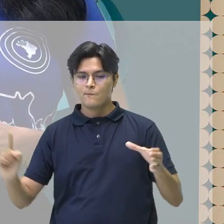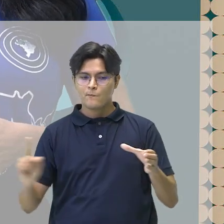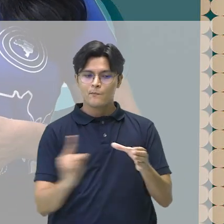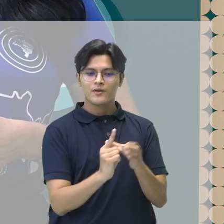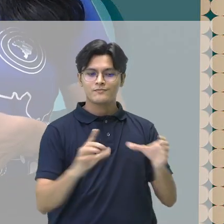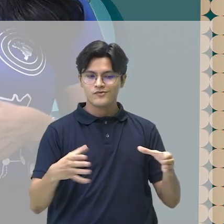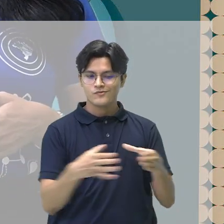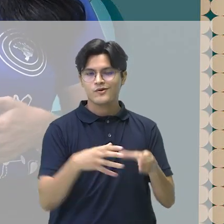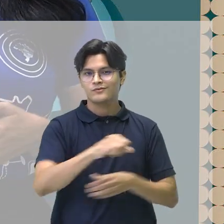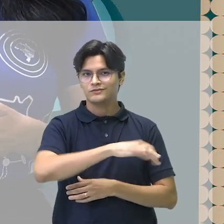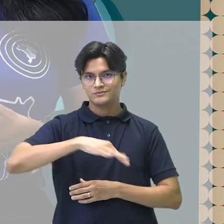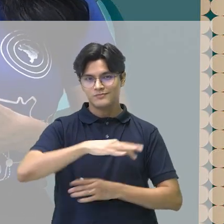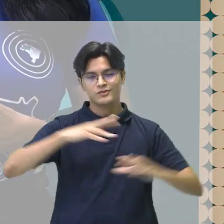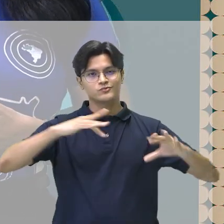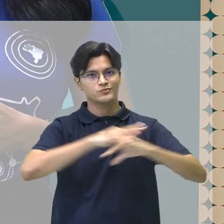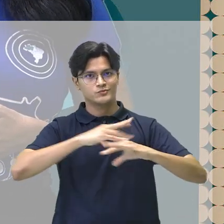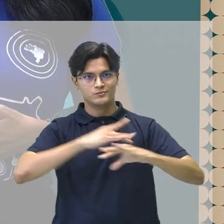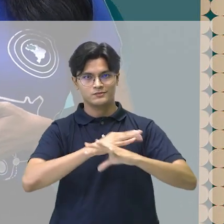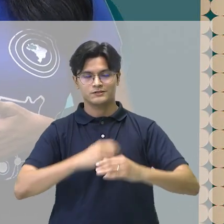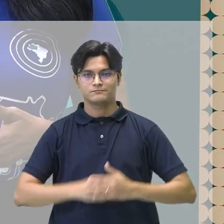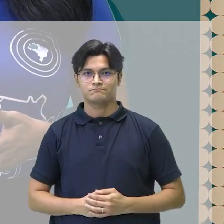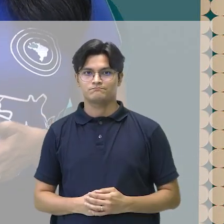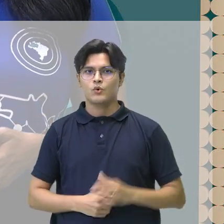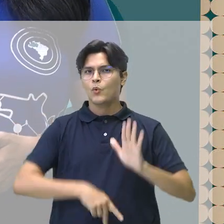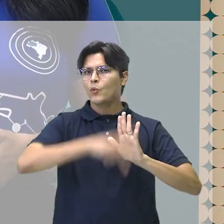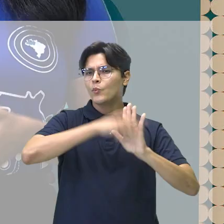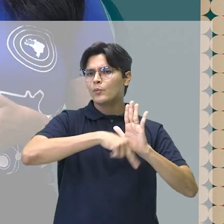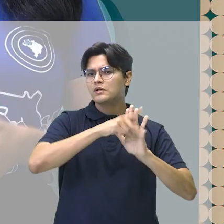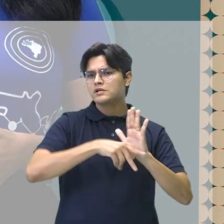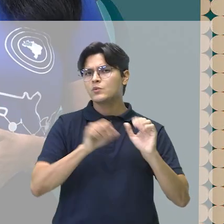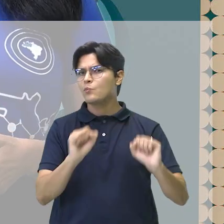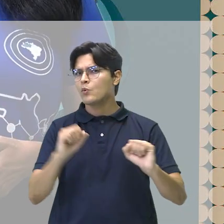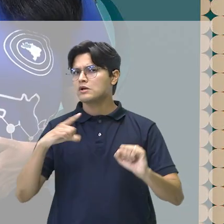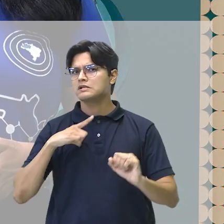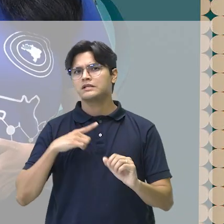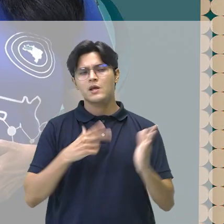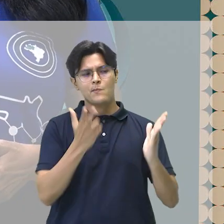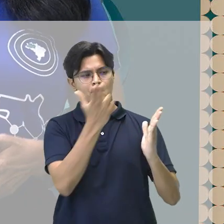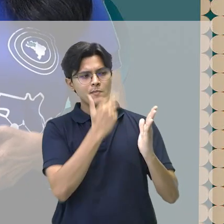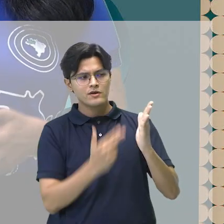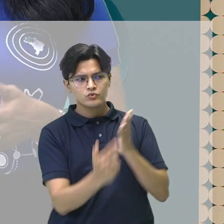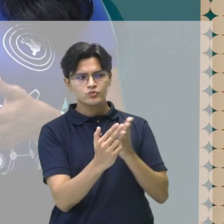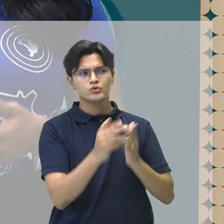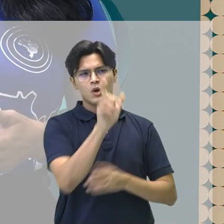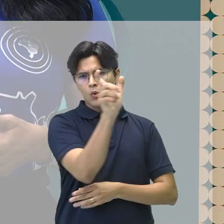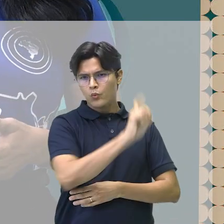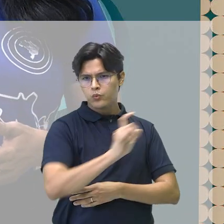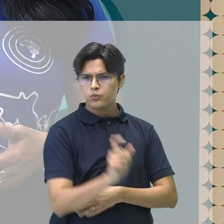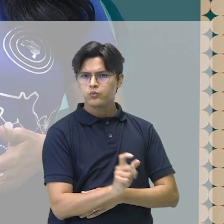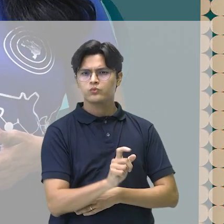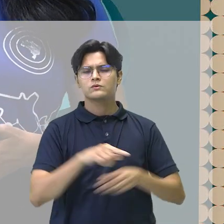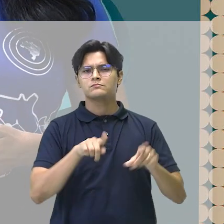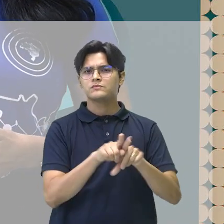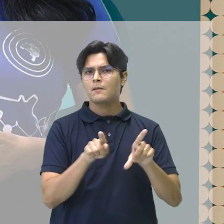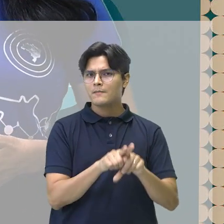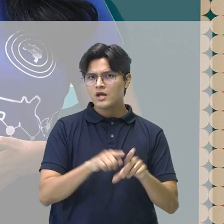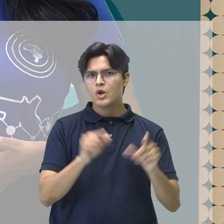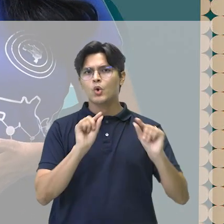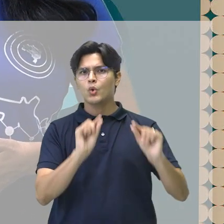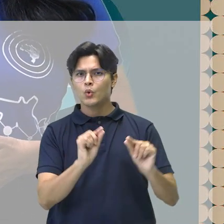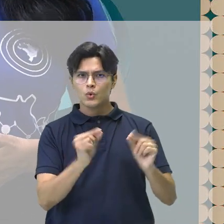urbanos. Esses projetos podem envolver pinturas murais, grafites,